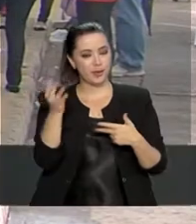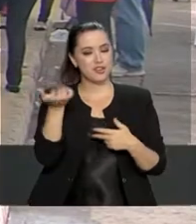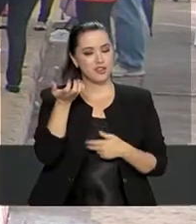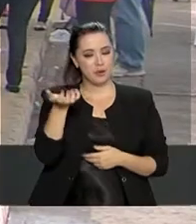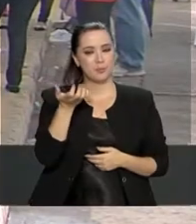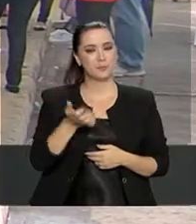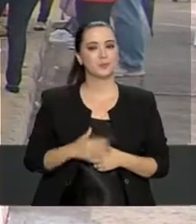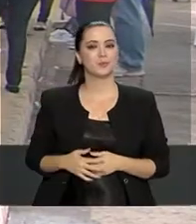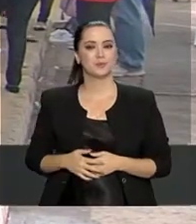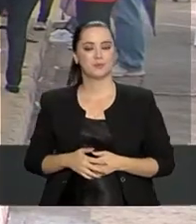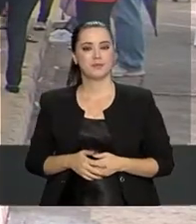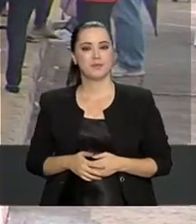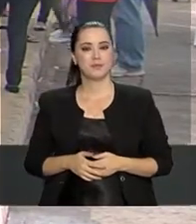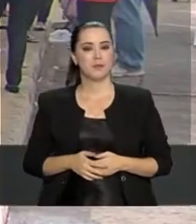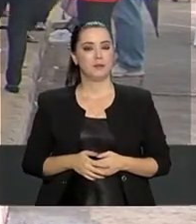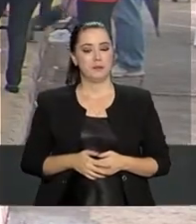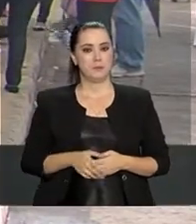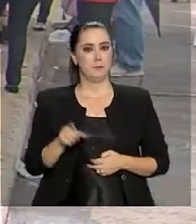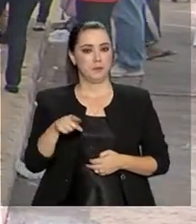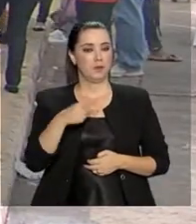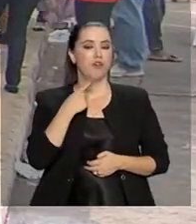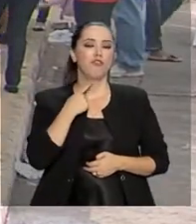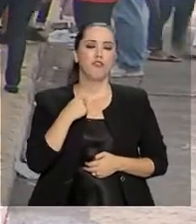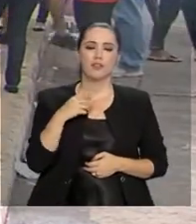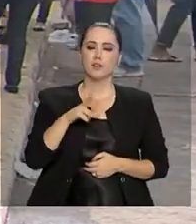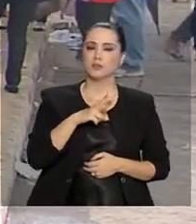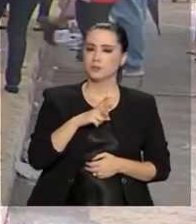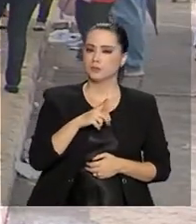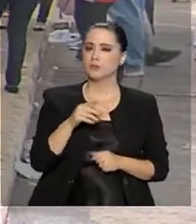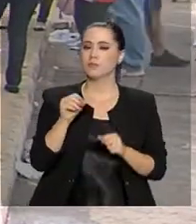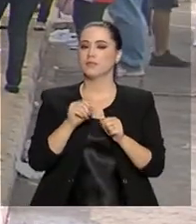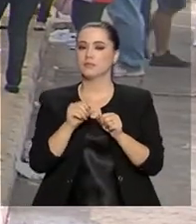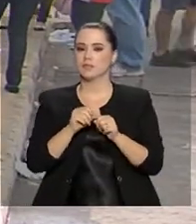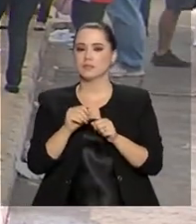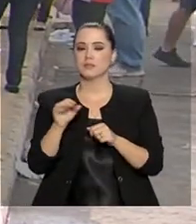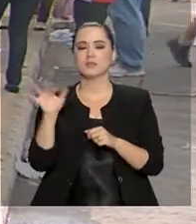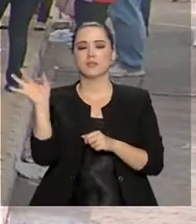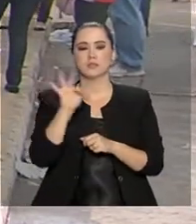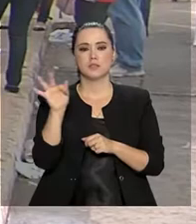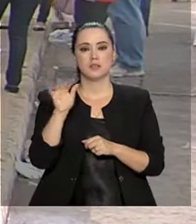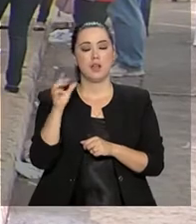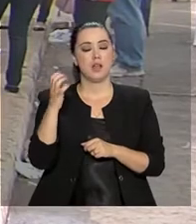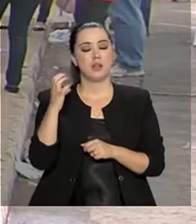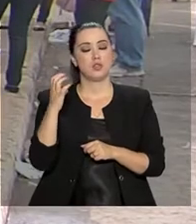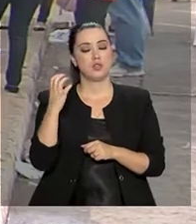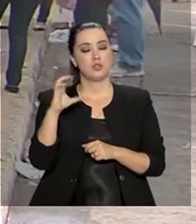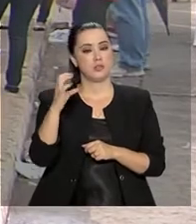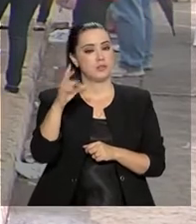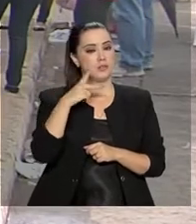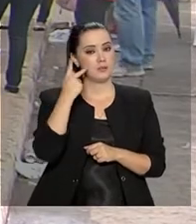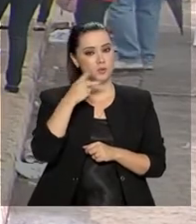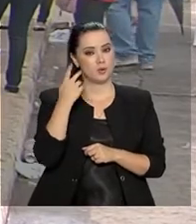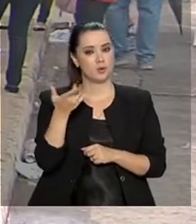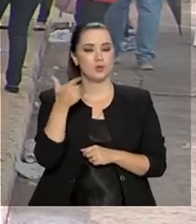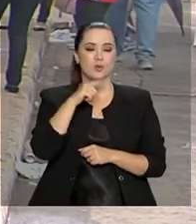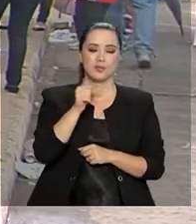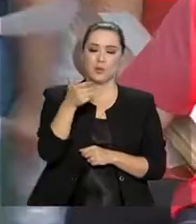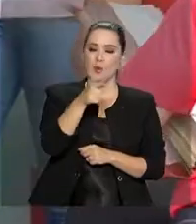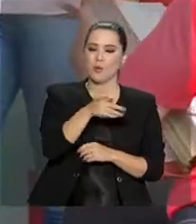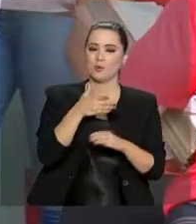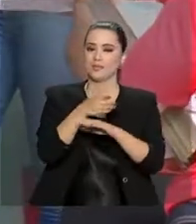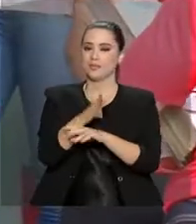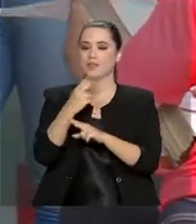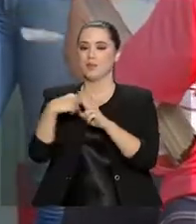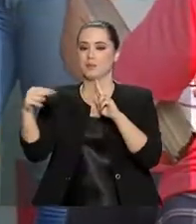como o interesse pessoal mesmo, fazer uma faculdade de Ciências Políticas e Economia. Quem sabe consiga aí uma nova vaga na UNB agora.